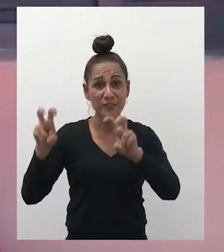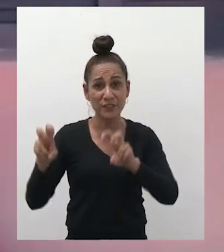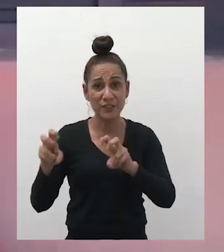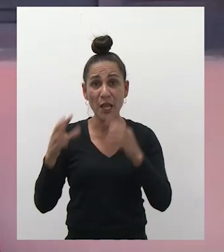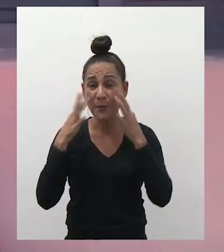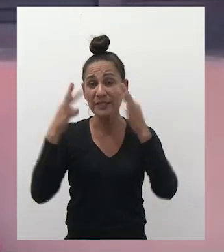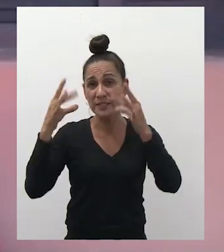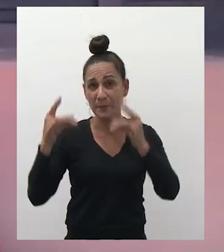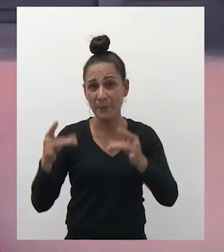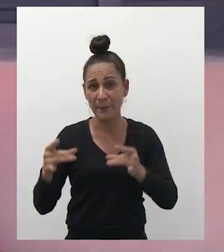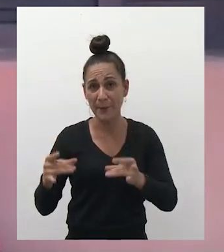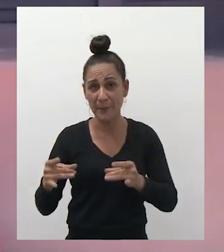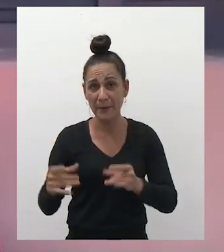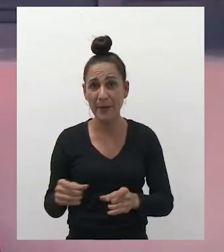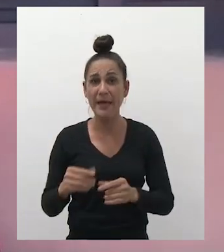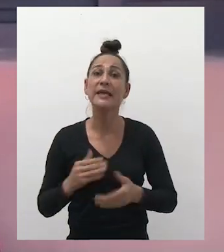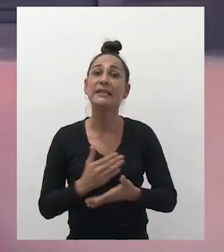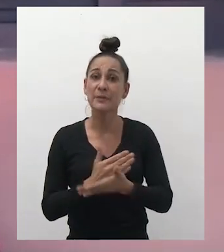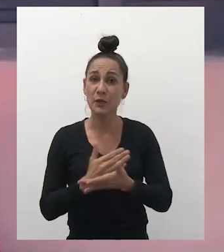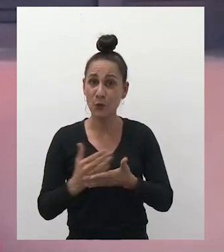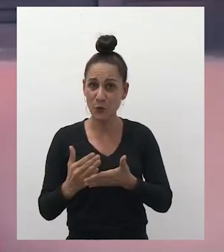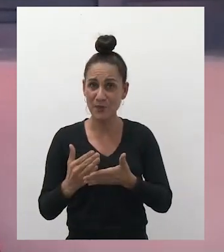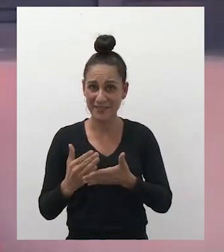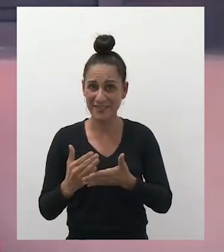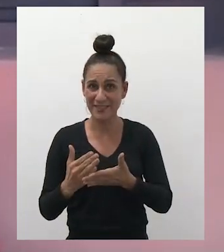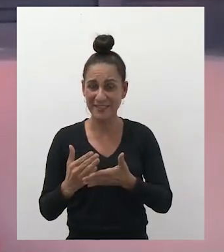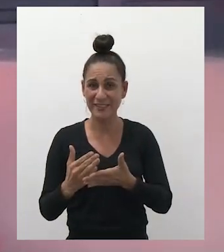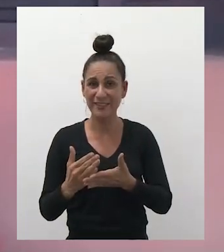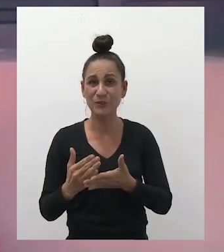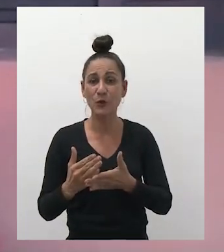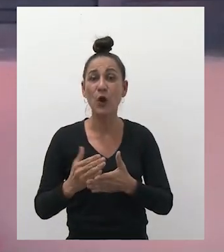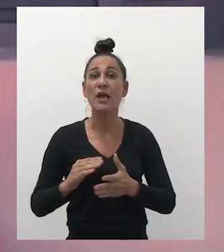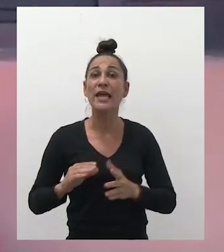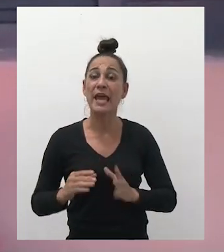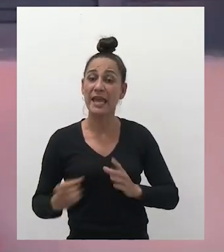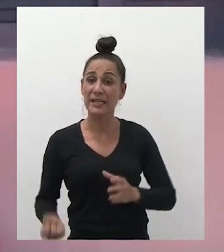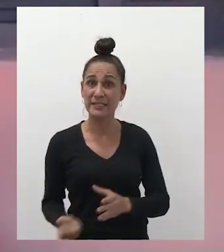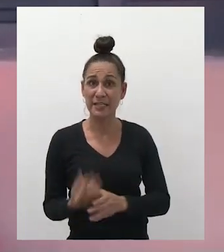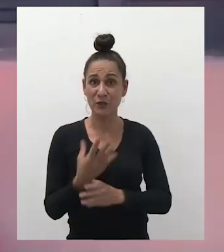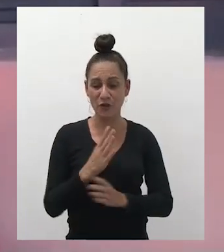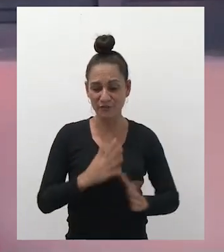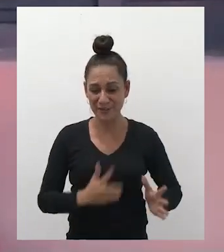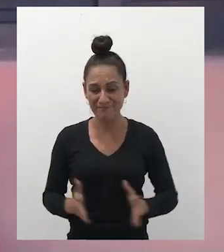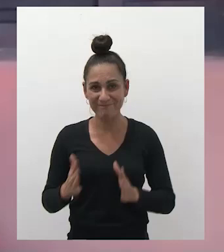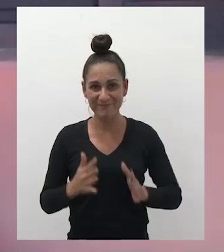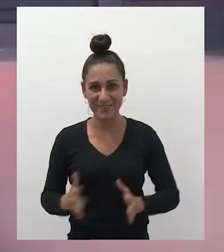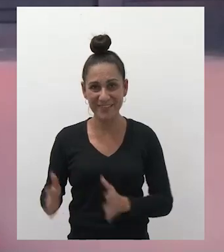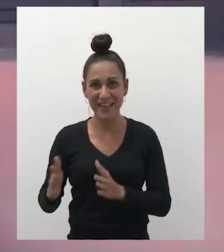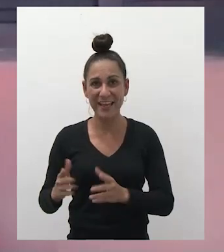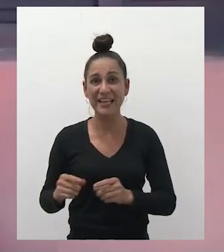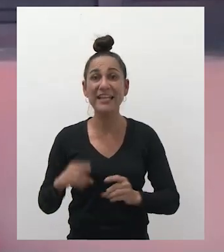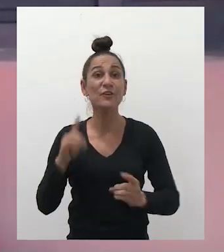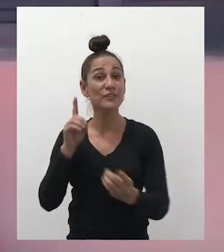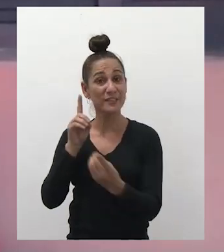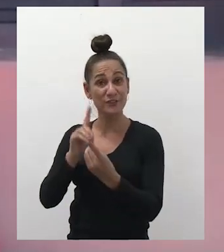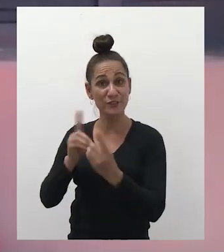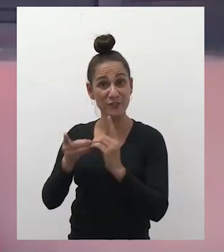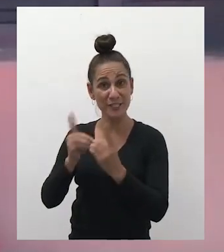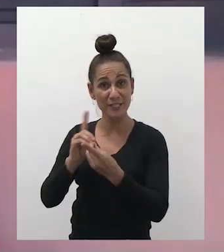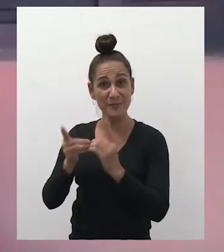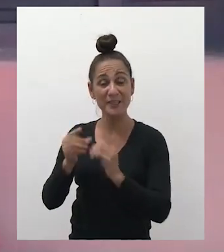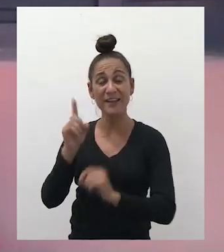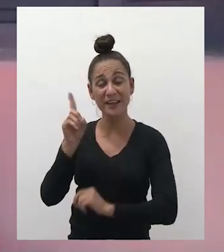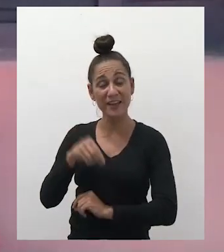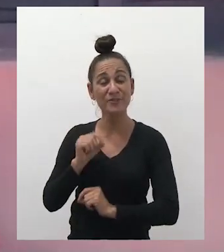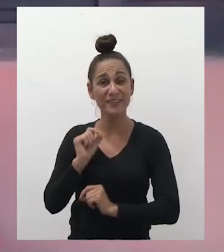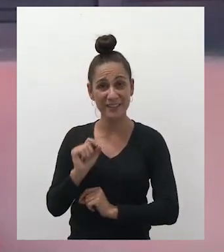e inaugurando essa série que vai ser muito interessante para todos nós, né? E a nossa dinâmica vai